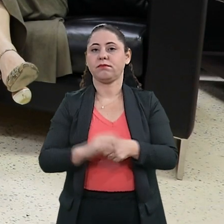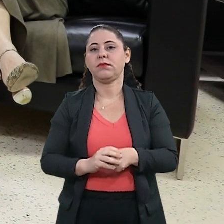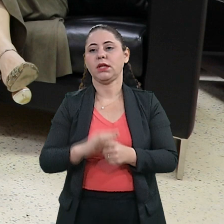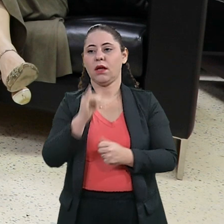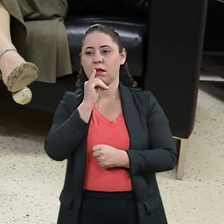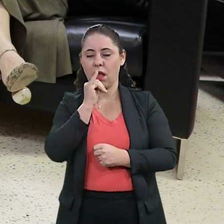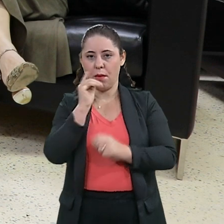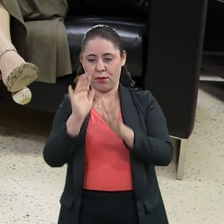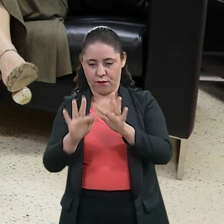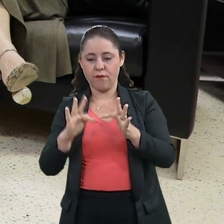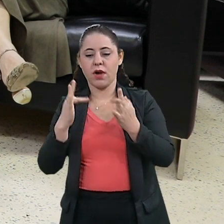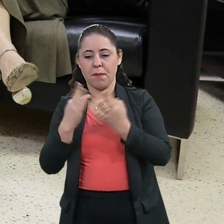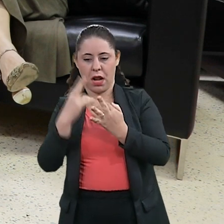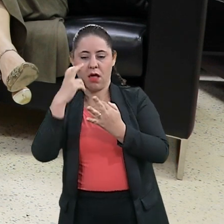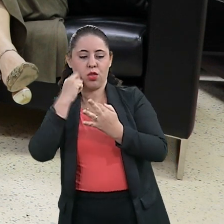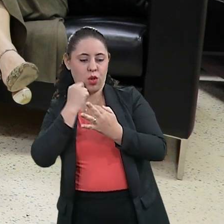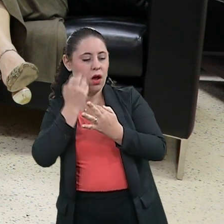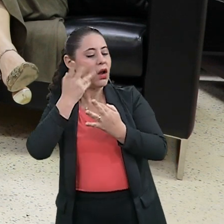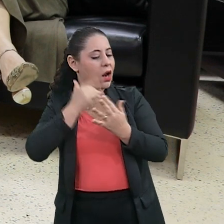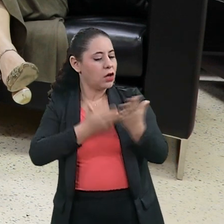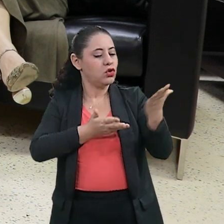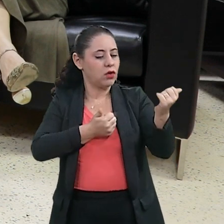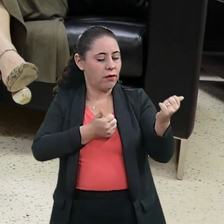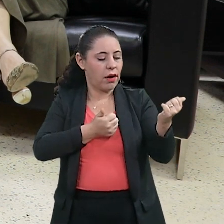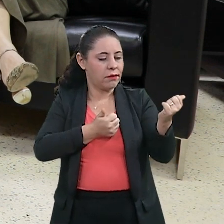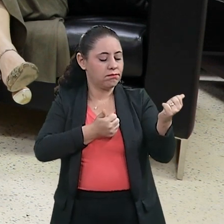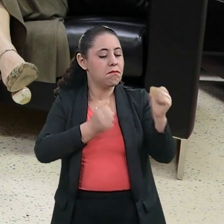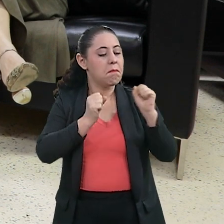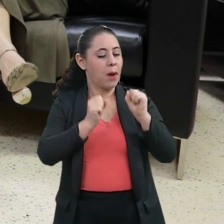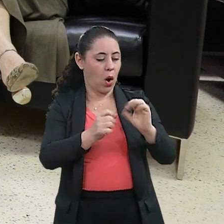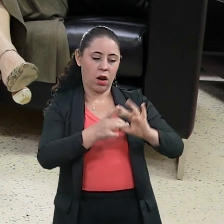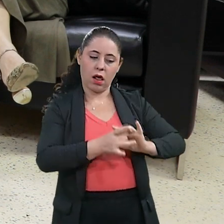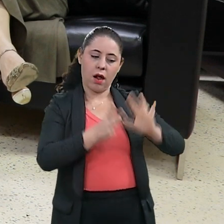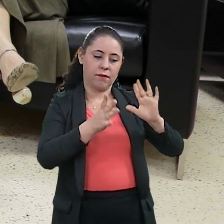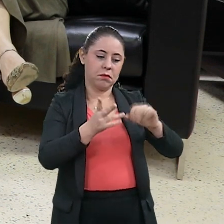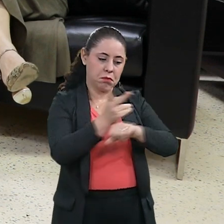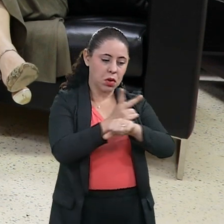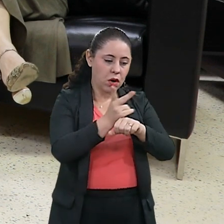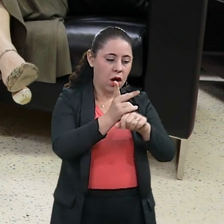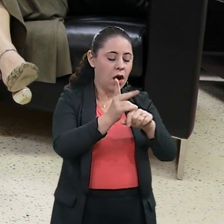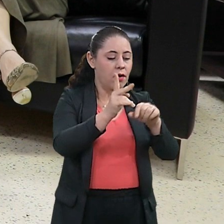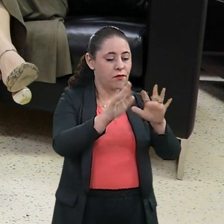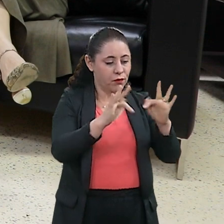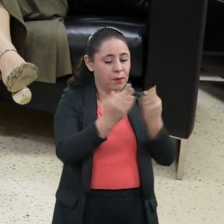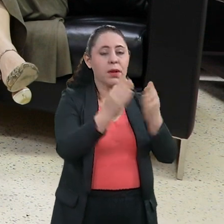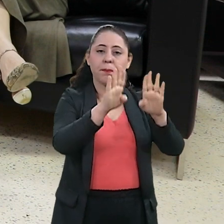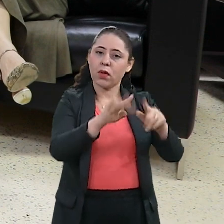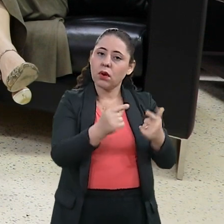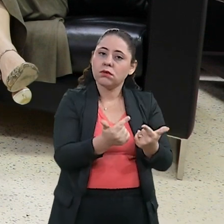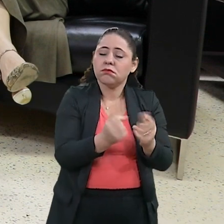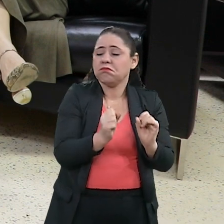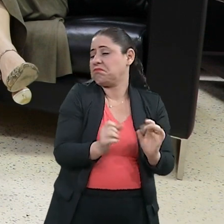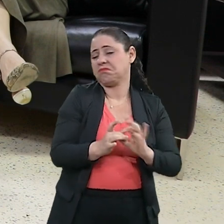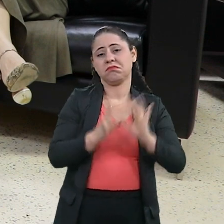que os seus responsáveis legais autorizem o procedimento.